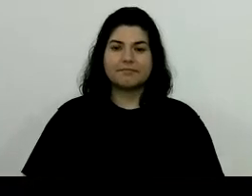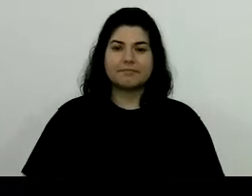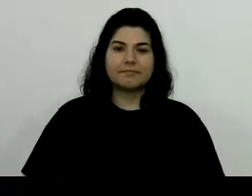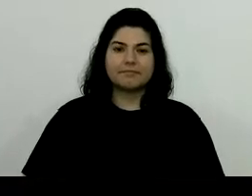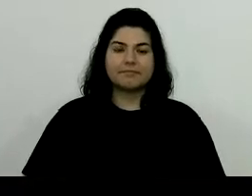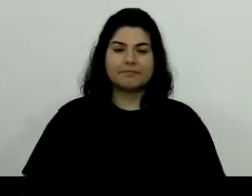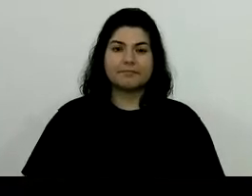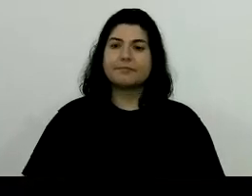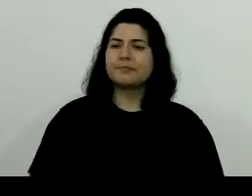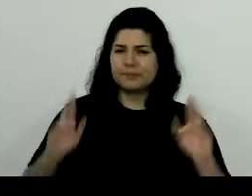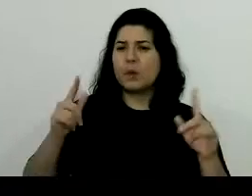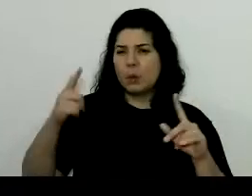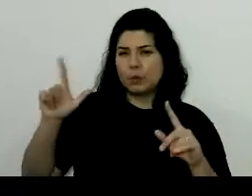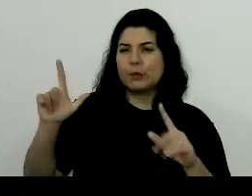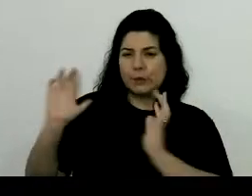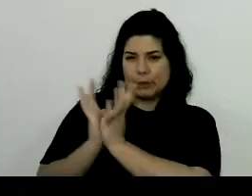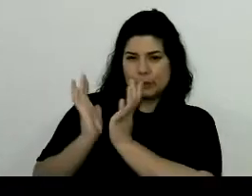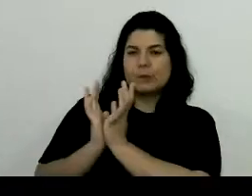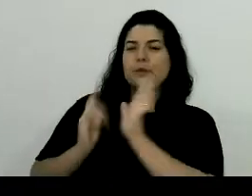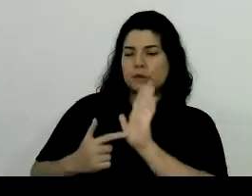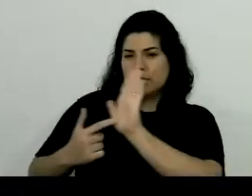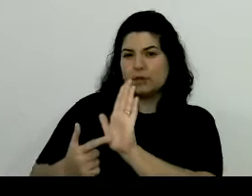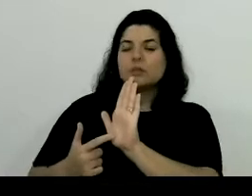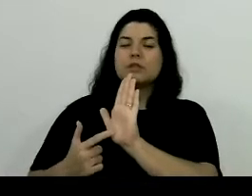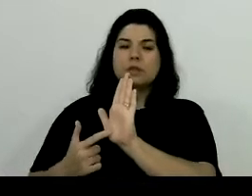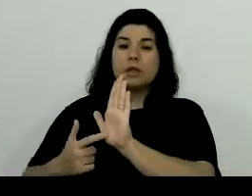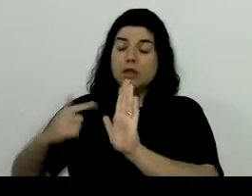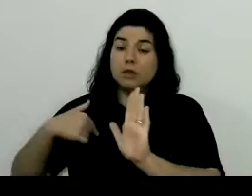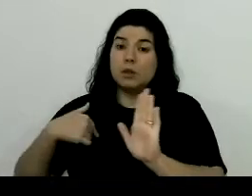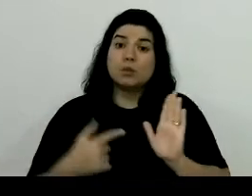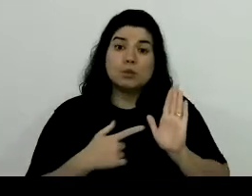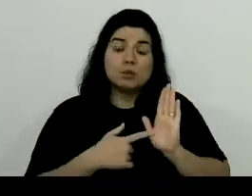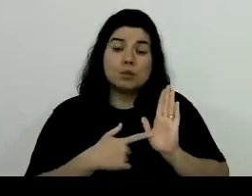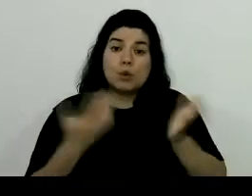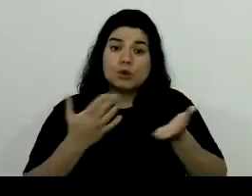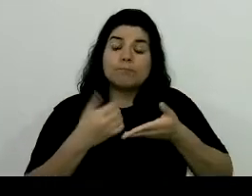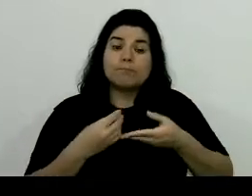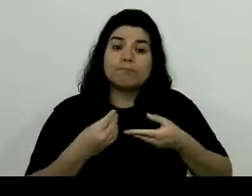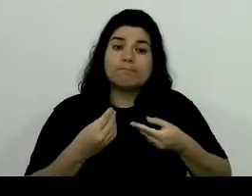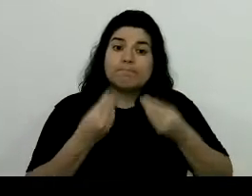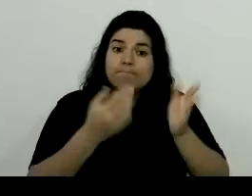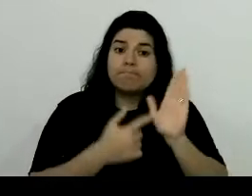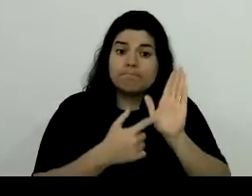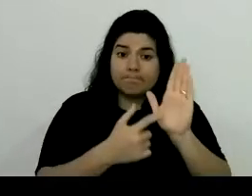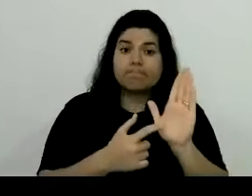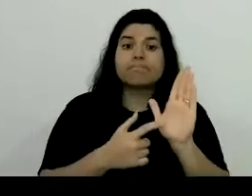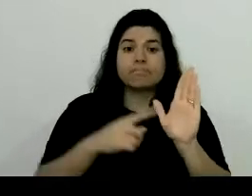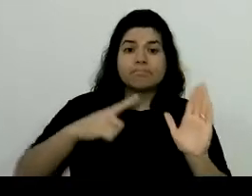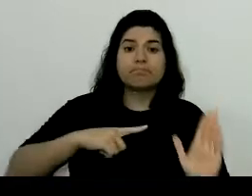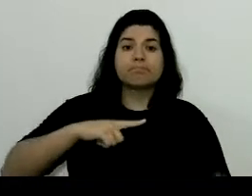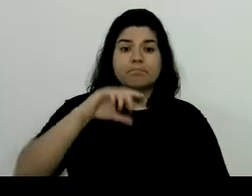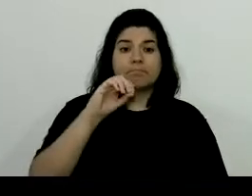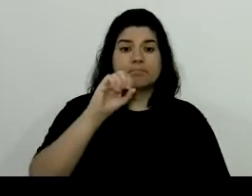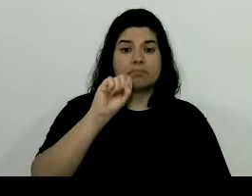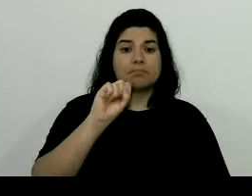Diferentemente, dos outros colegas, eu não trouxe aqui, eu já falei em outras oportunidades sobre o acervo da Fiocruz. Eu não trouxe aqui